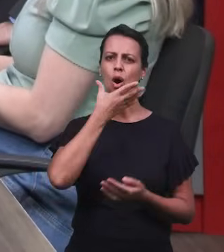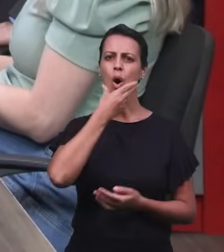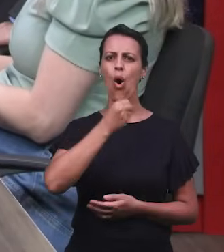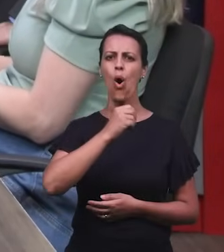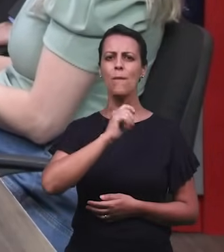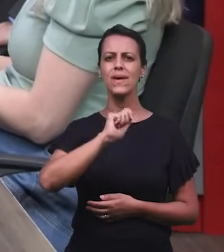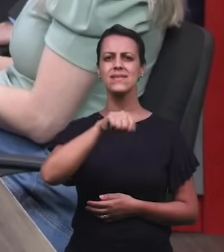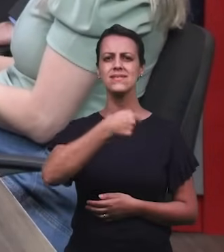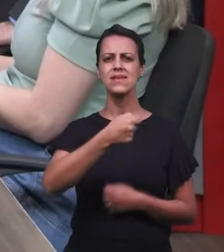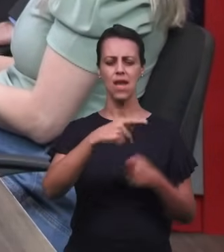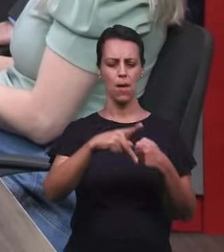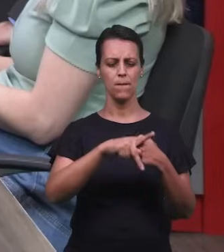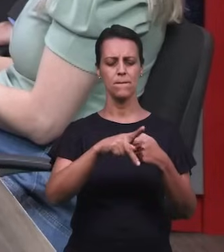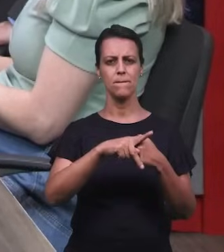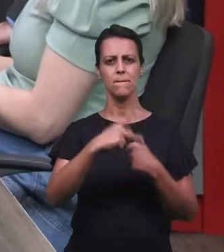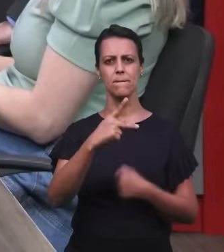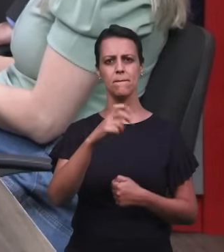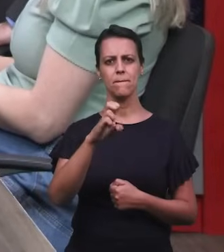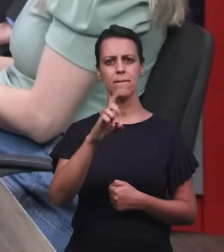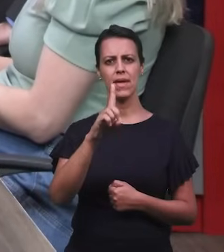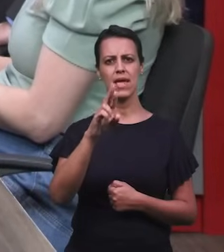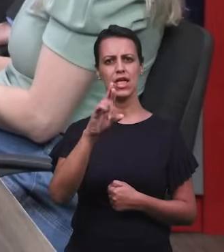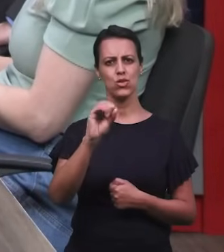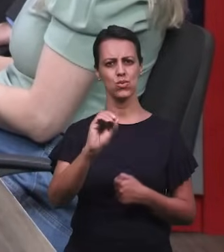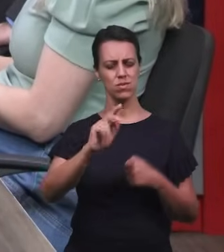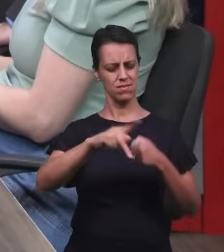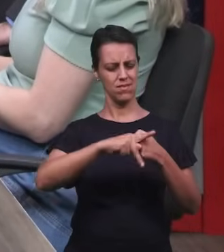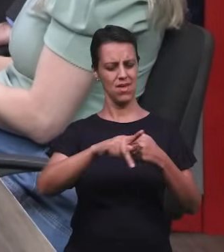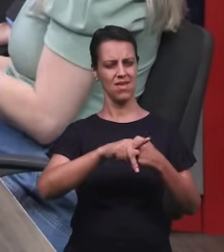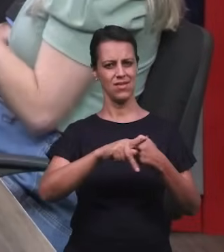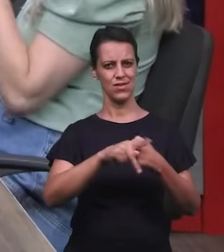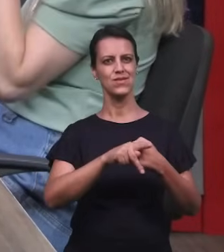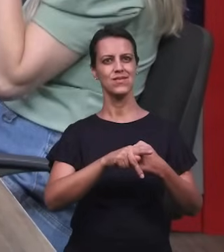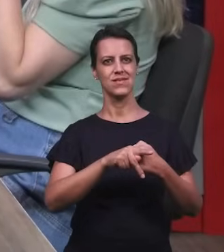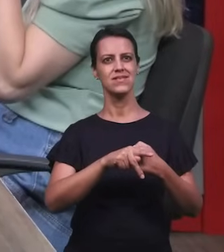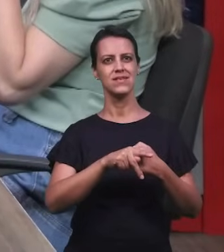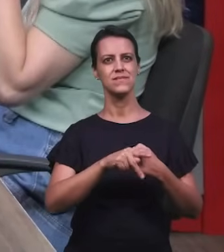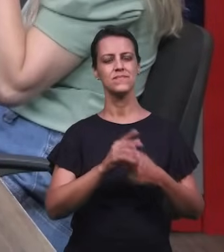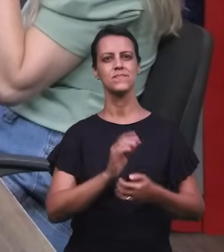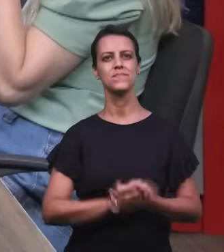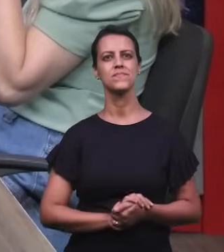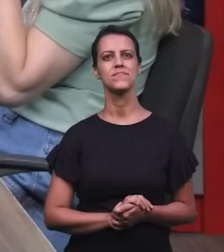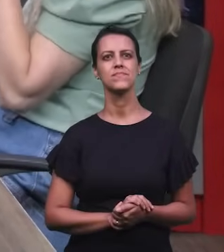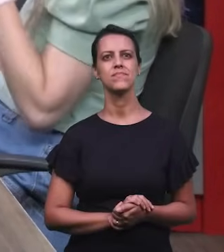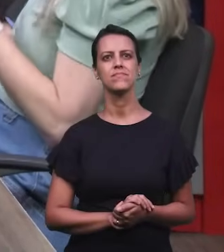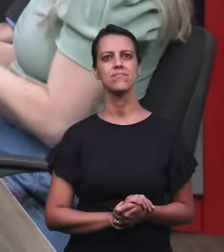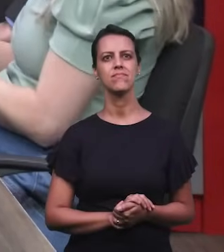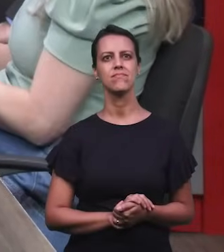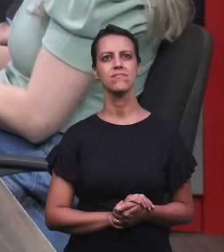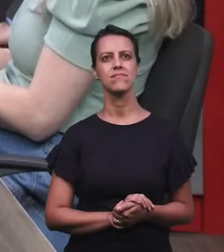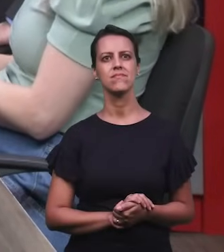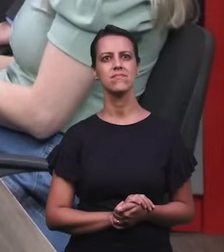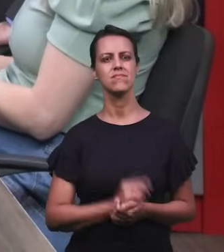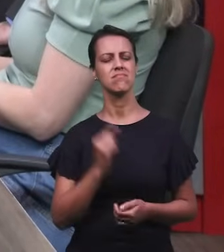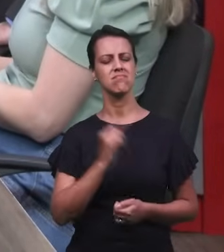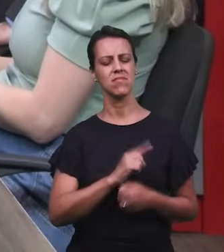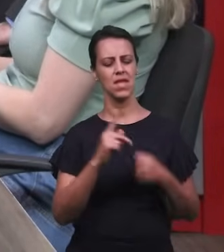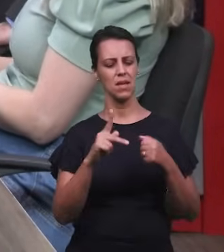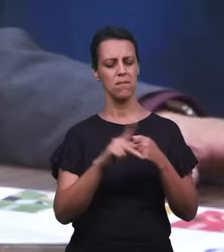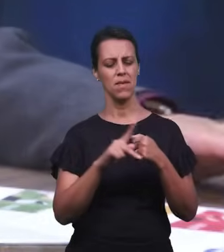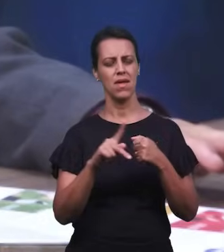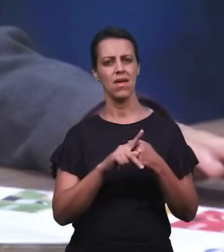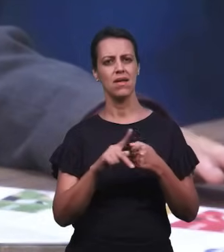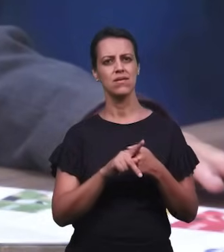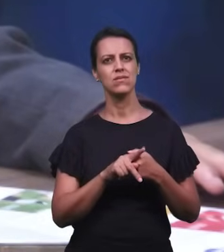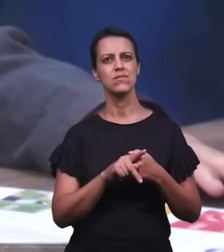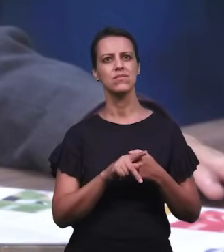ter uma experiência com o Senhor, lá na praia, que o Senhor fala com ele, né? Pedro, tu me amas, Pedro, tu me amas. Até aquele momento nós vamos ver Pedro de um jeito